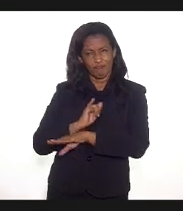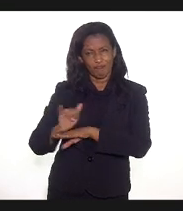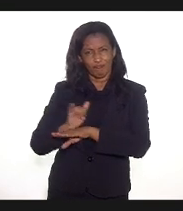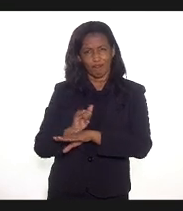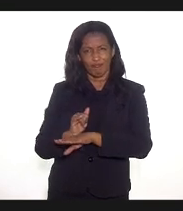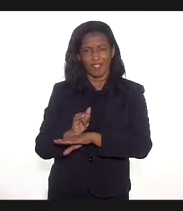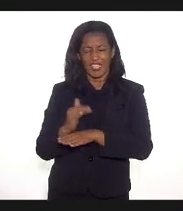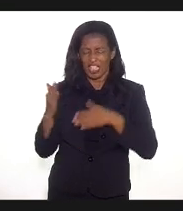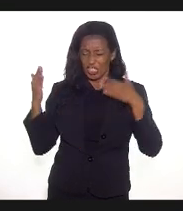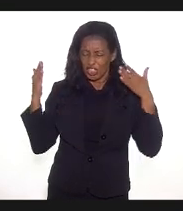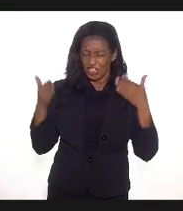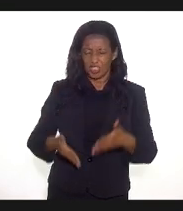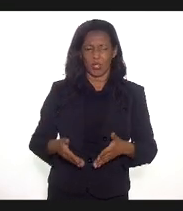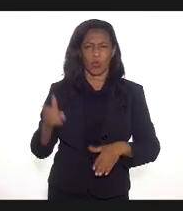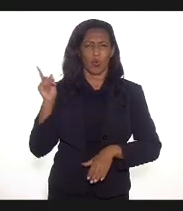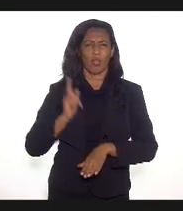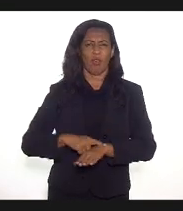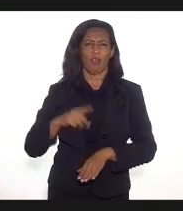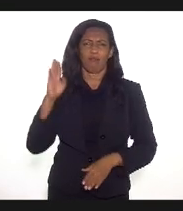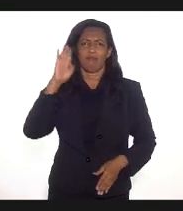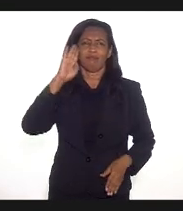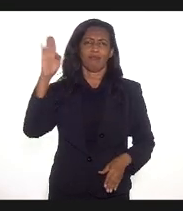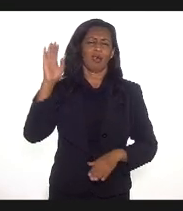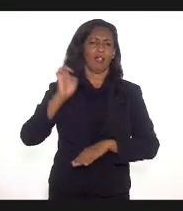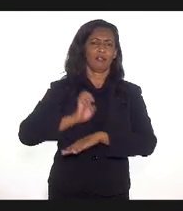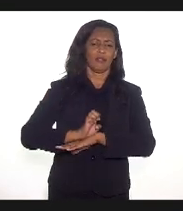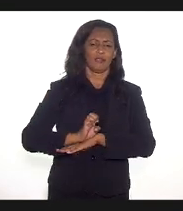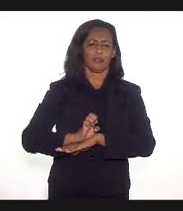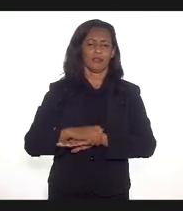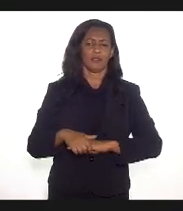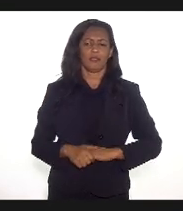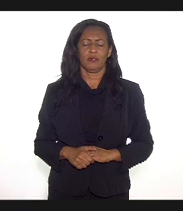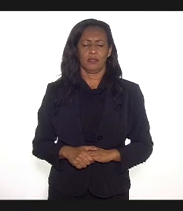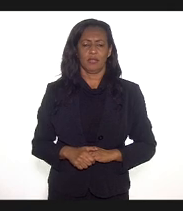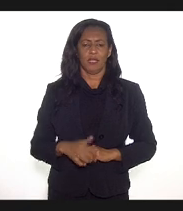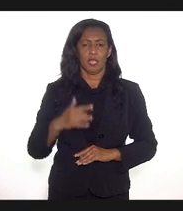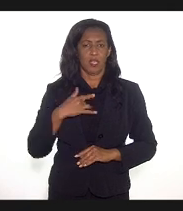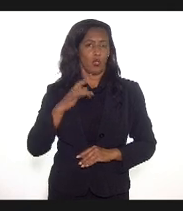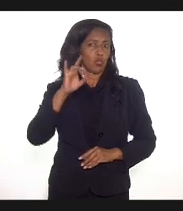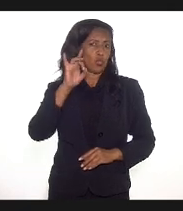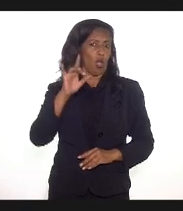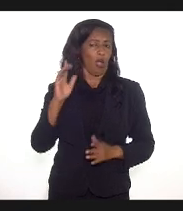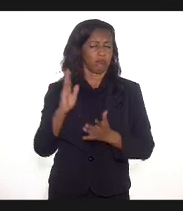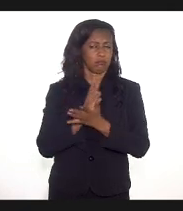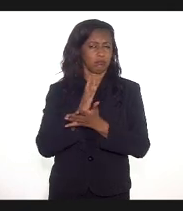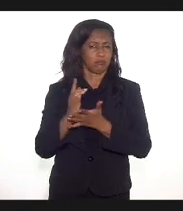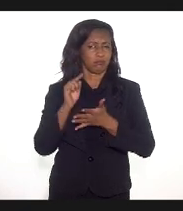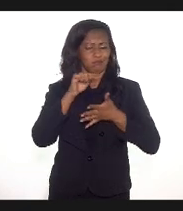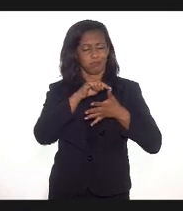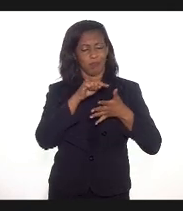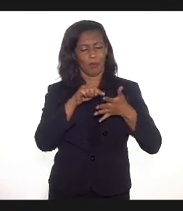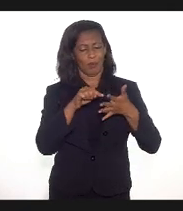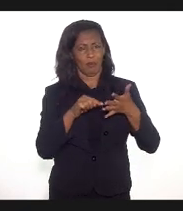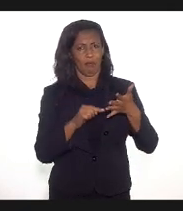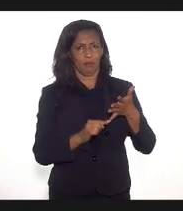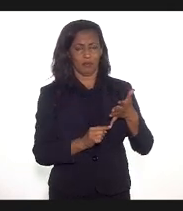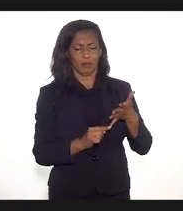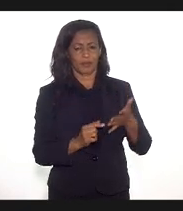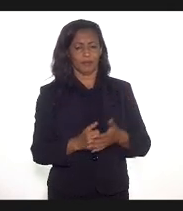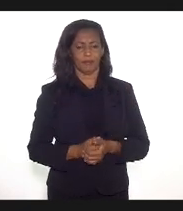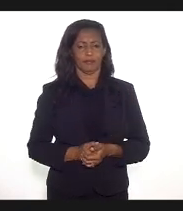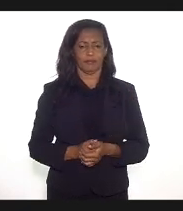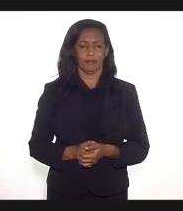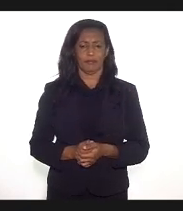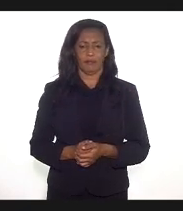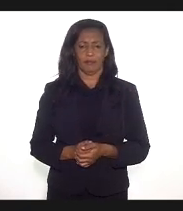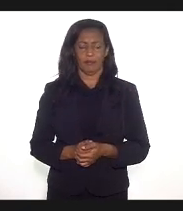momento importante, quer dizer, um momento fundamental para o nosso Estado. E eu só faria algumas observações do escopo